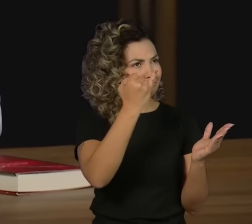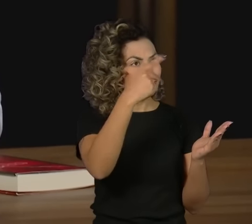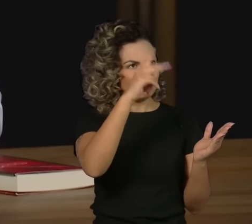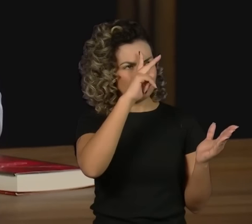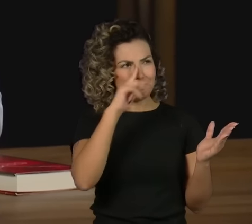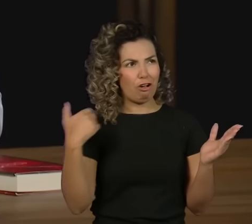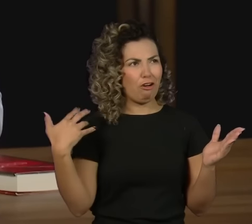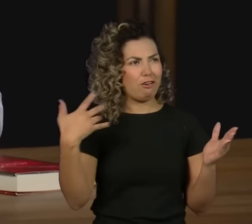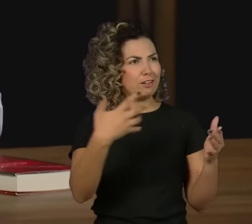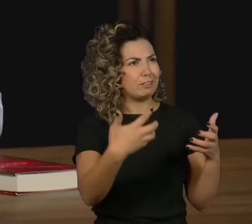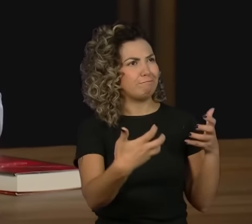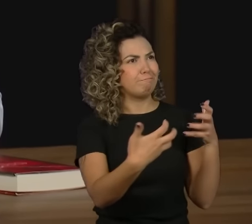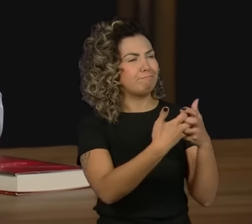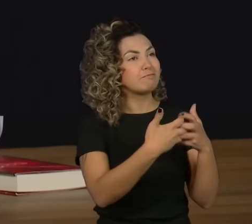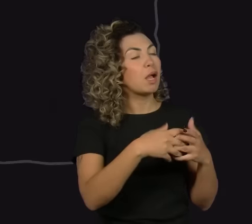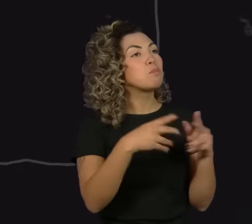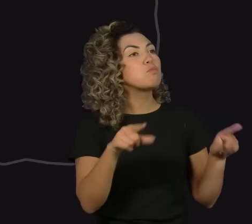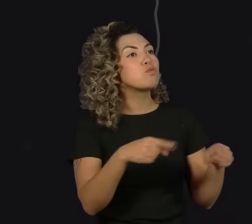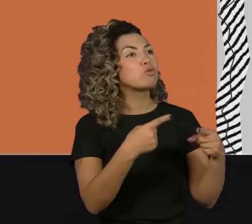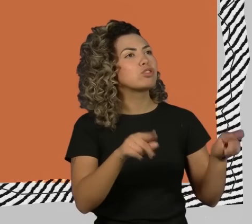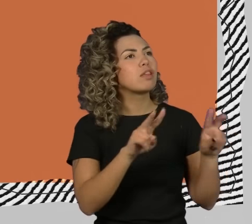quero saber quem matou.